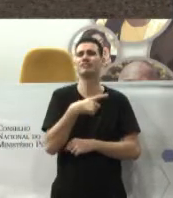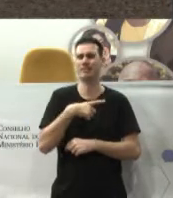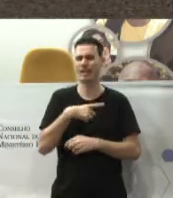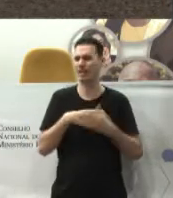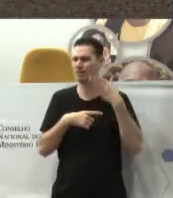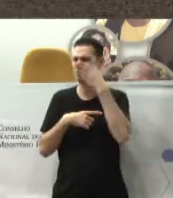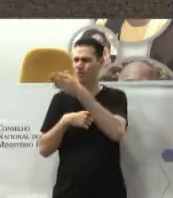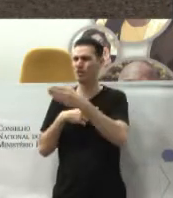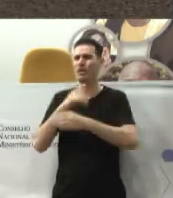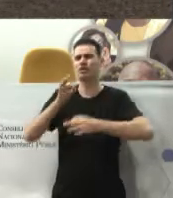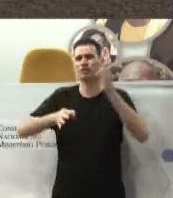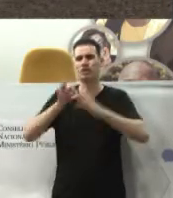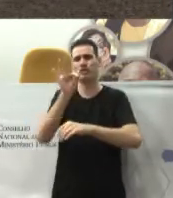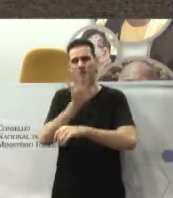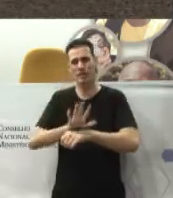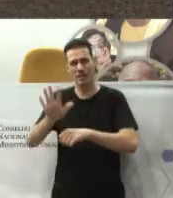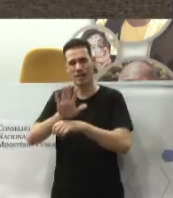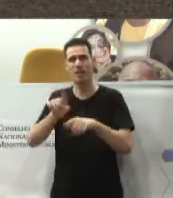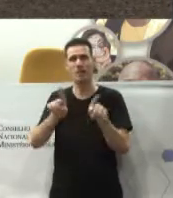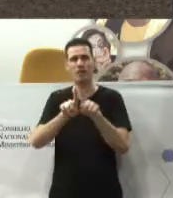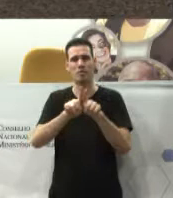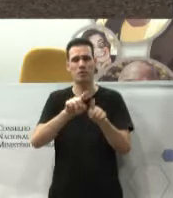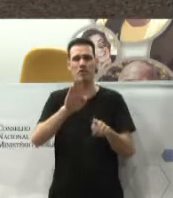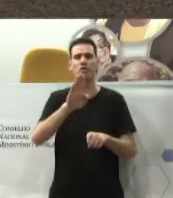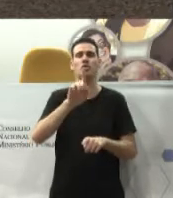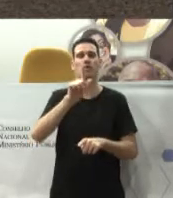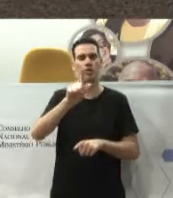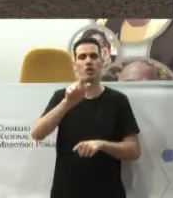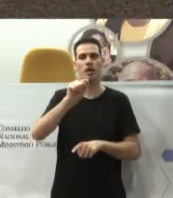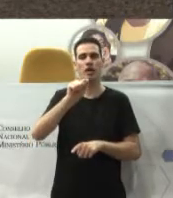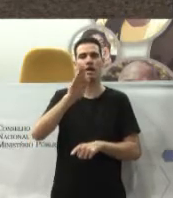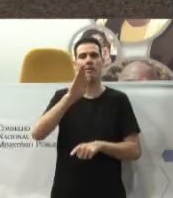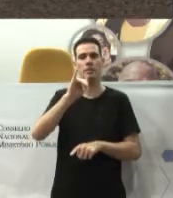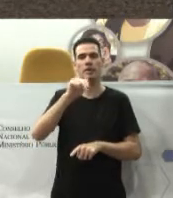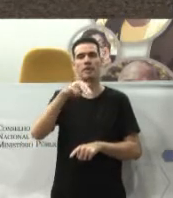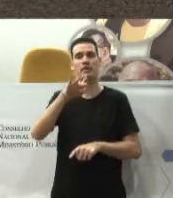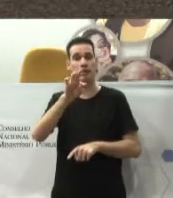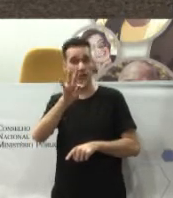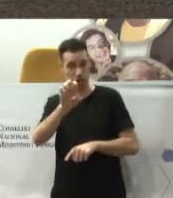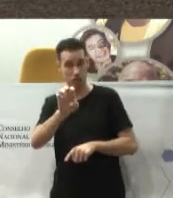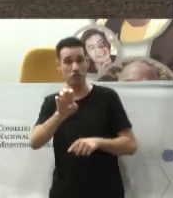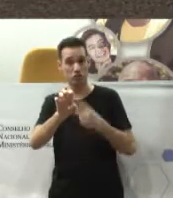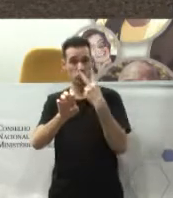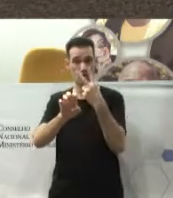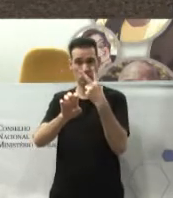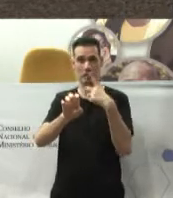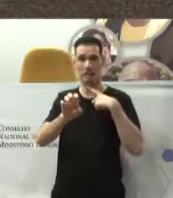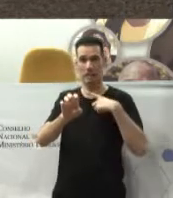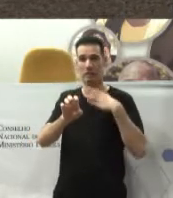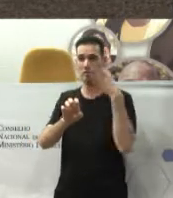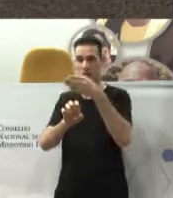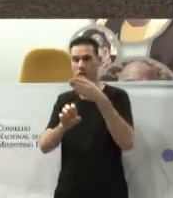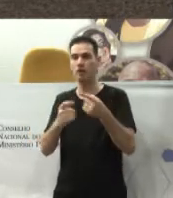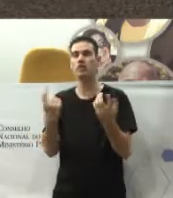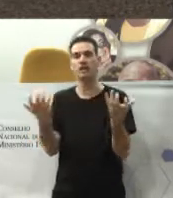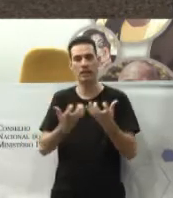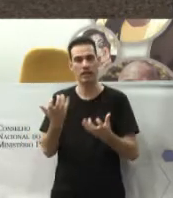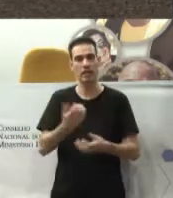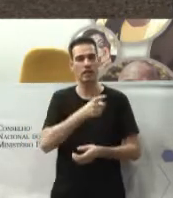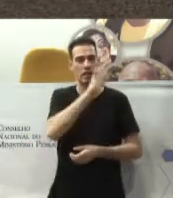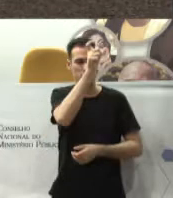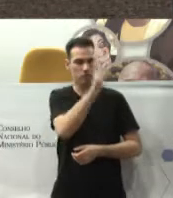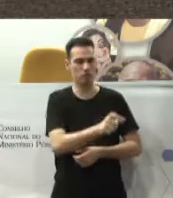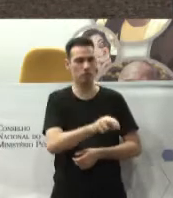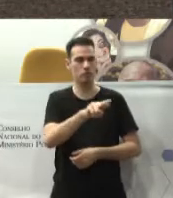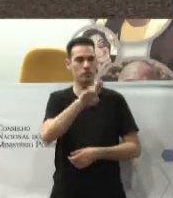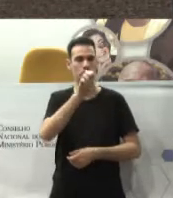na Justiça Federal, no gabinete do reitor da universidade, 2 audiências lá, porque eu queria que o reitor fosse, e